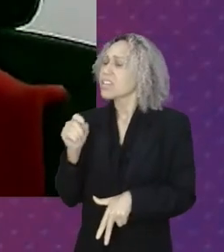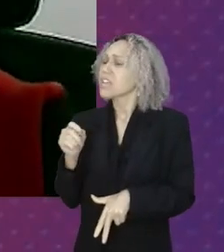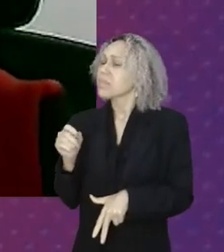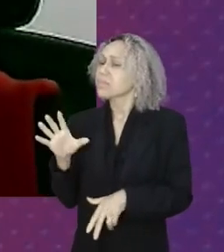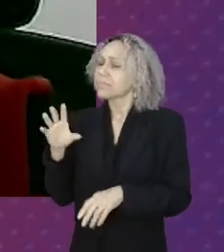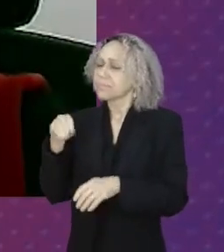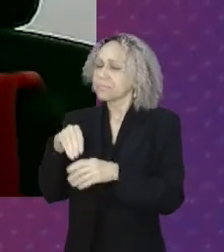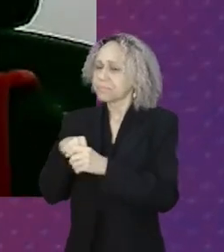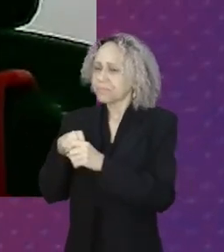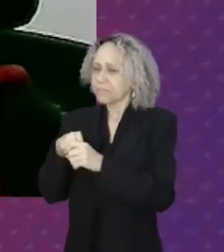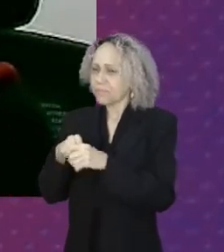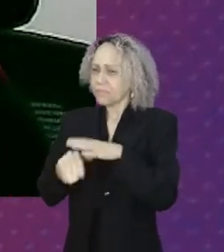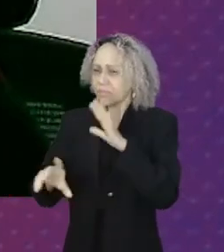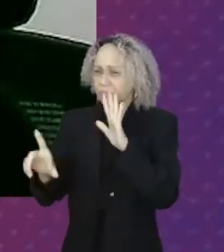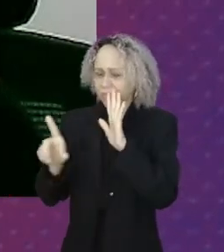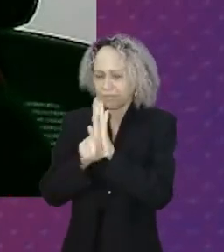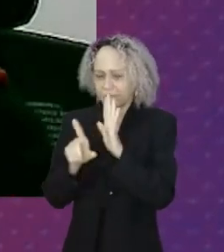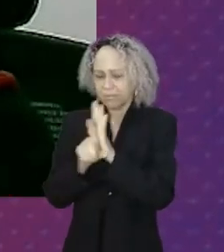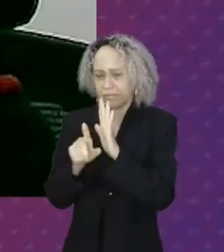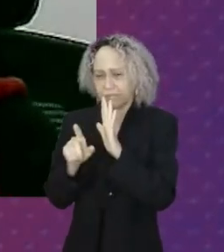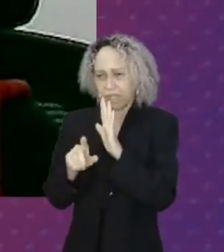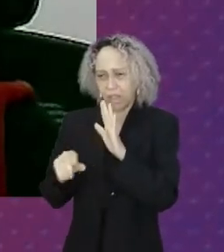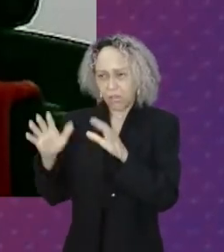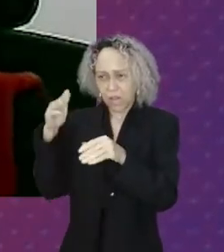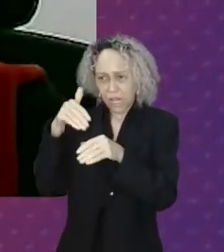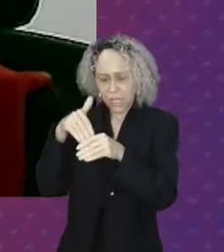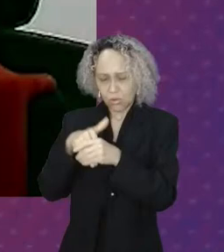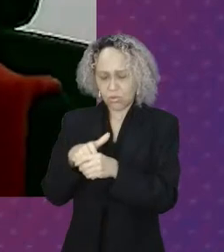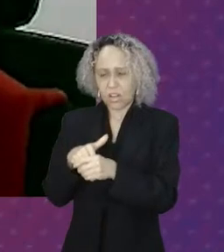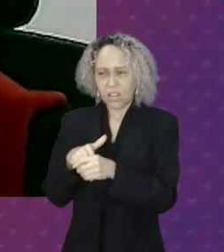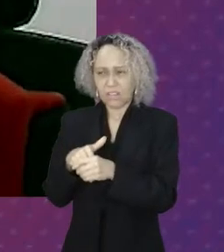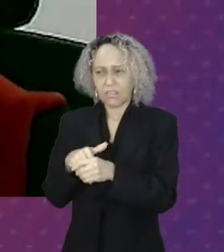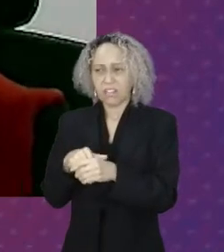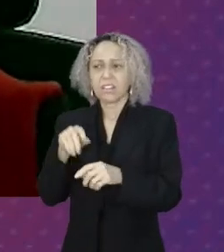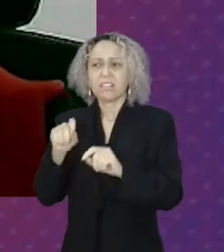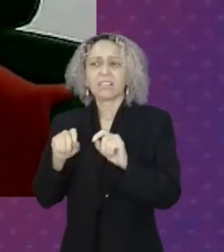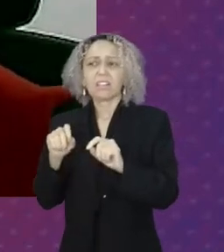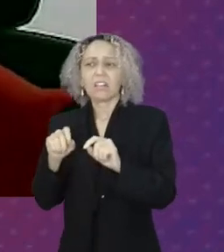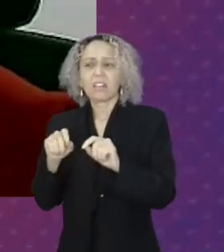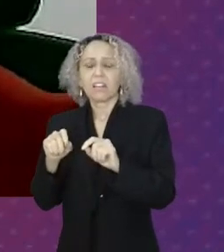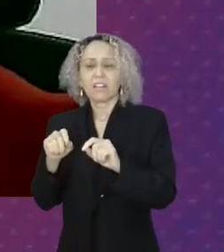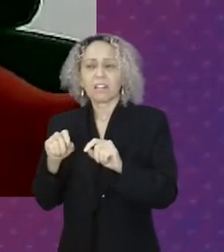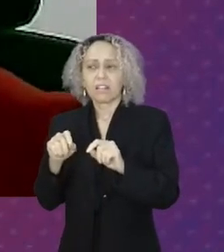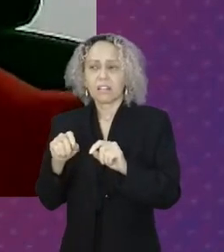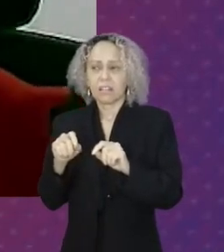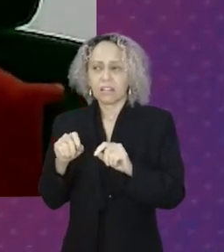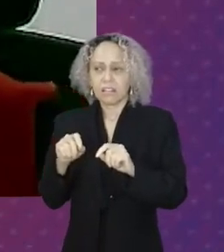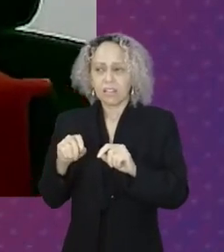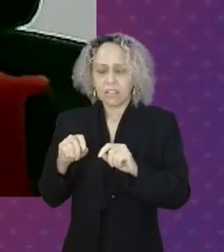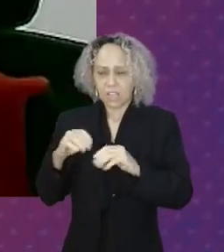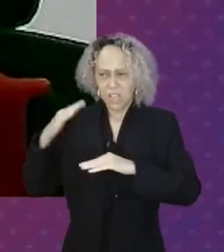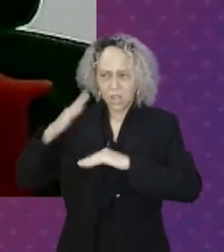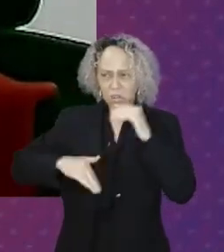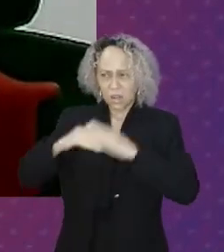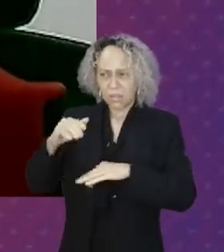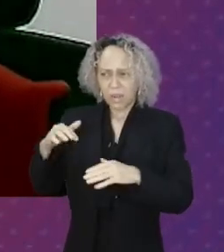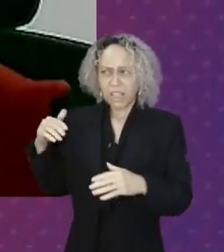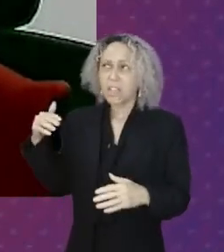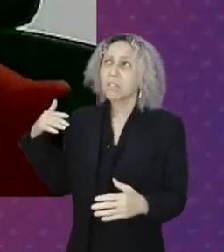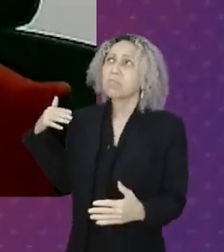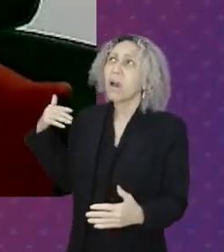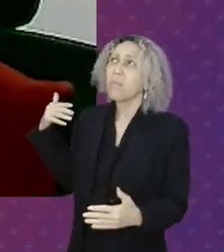Eleitoral, elas, embora nova na lei, não é uma prática de agora, não é uma prática